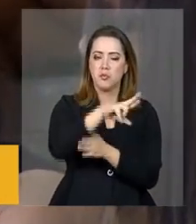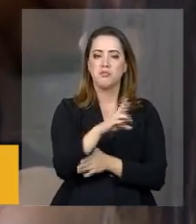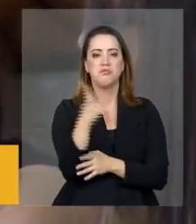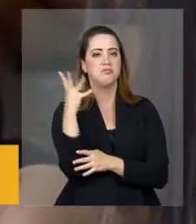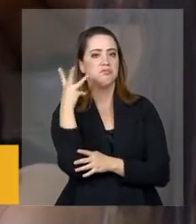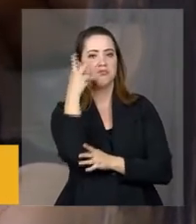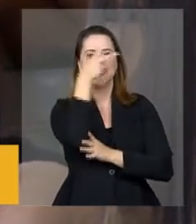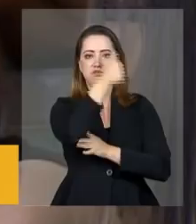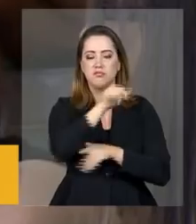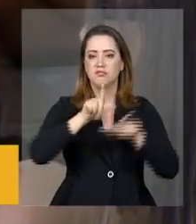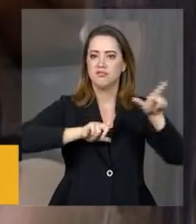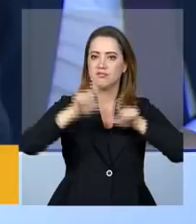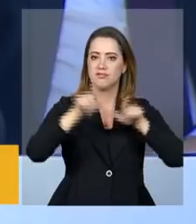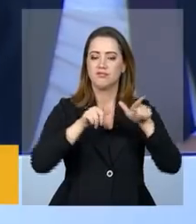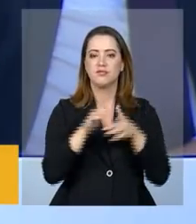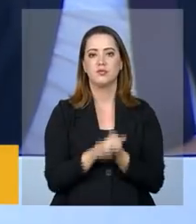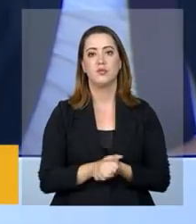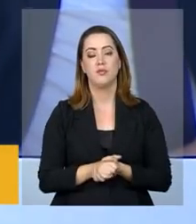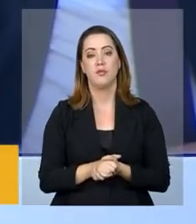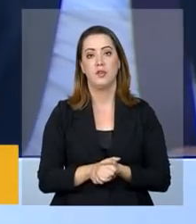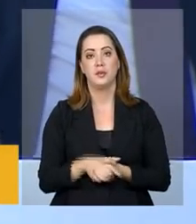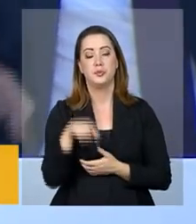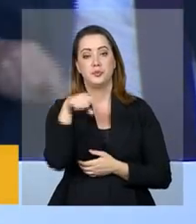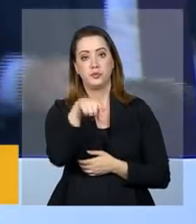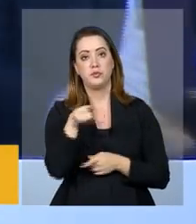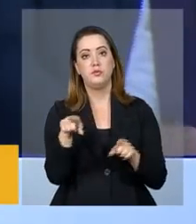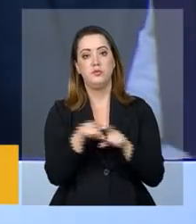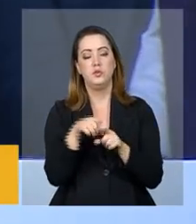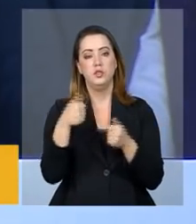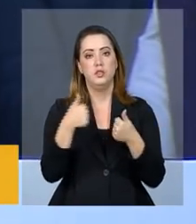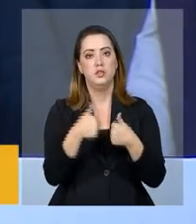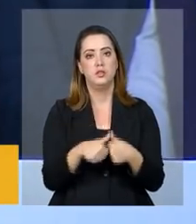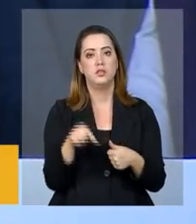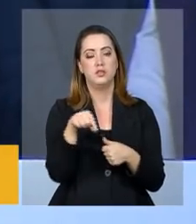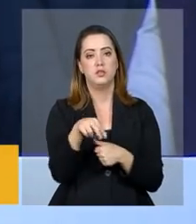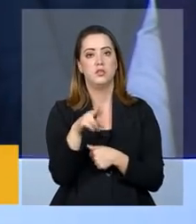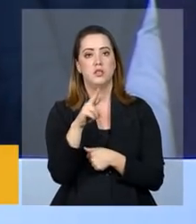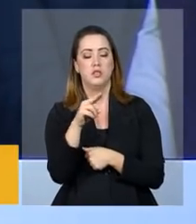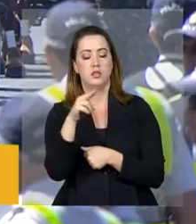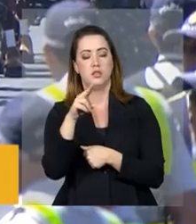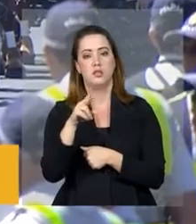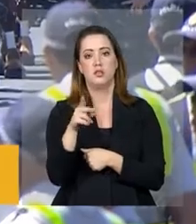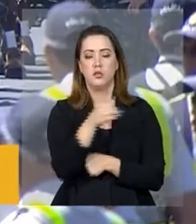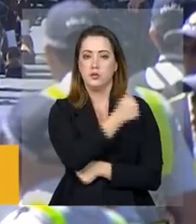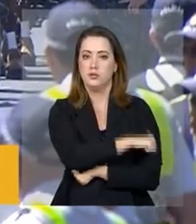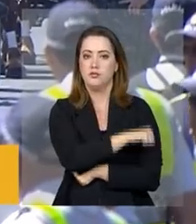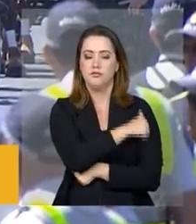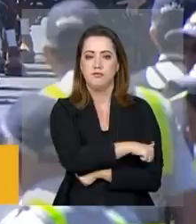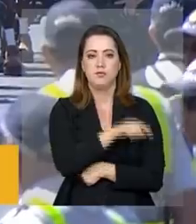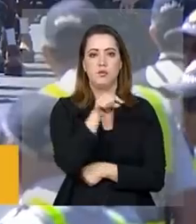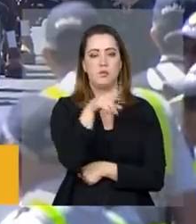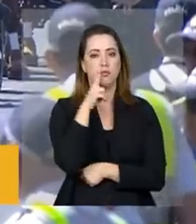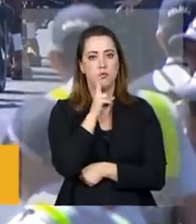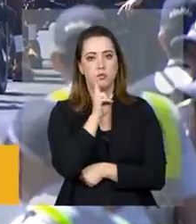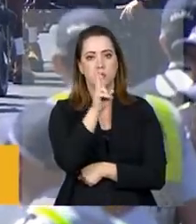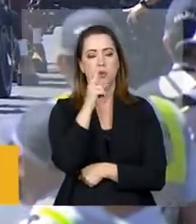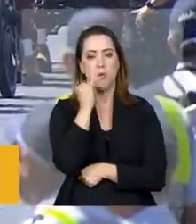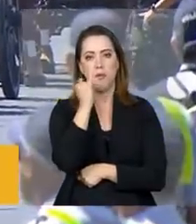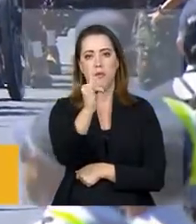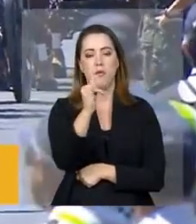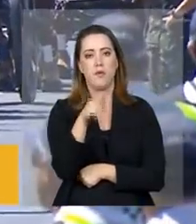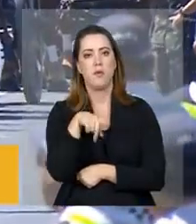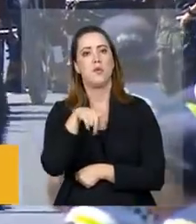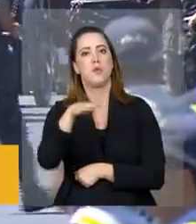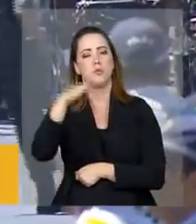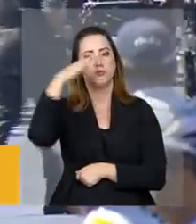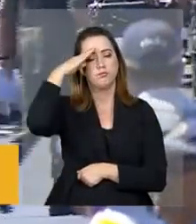transmissão. Obrigada, Jobson. E a Lanai Fernandes está no Rio de Janeiro curtindo o desfile pela internet para ver o pai, que é suboficial